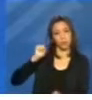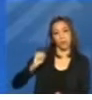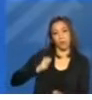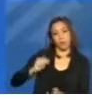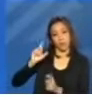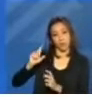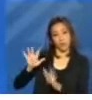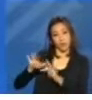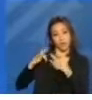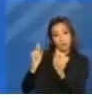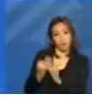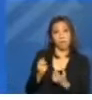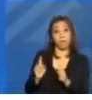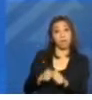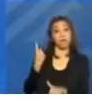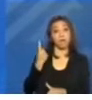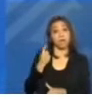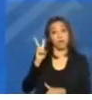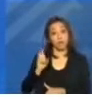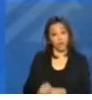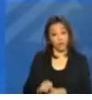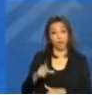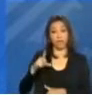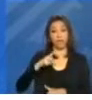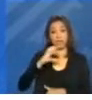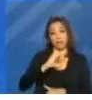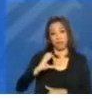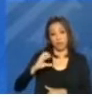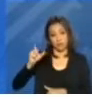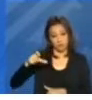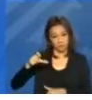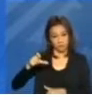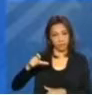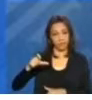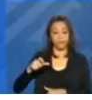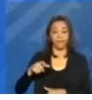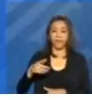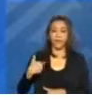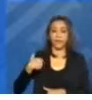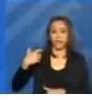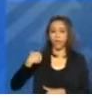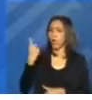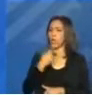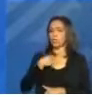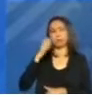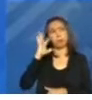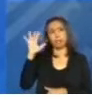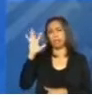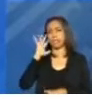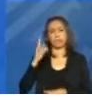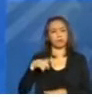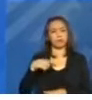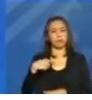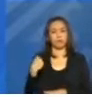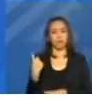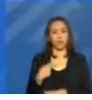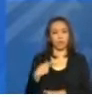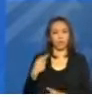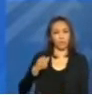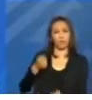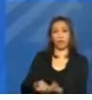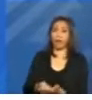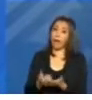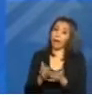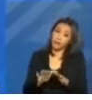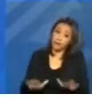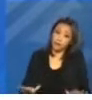vez terão uma conta corrente, no começo não imaginamos fazer esse pagamento desta